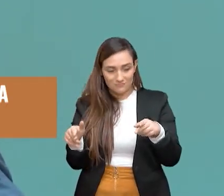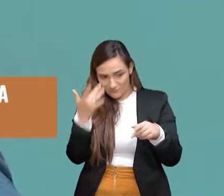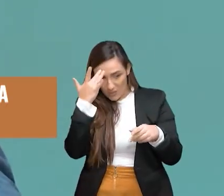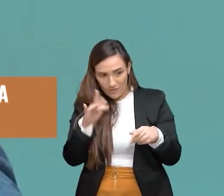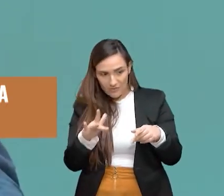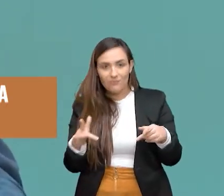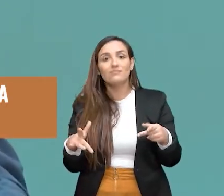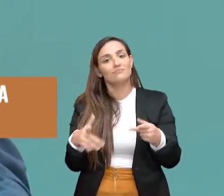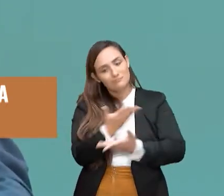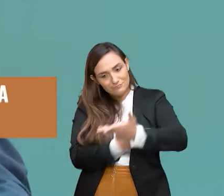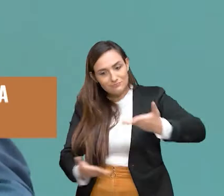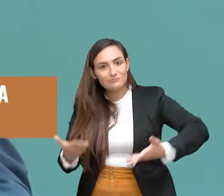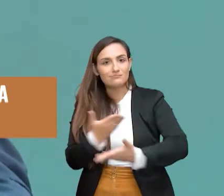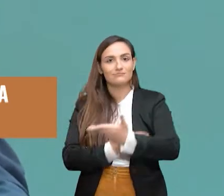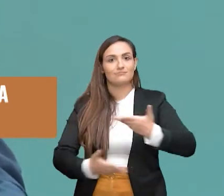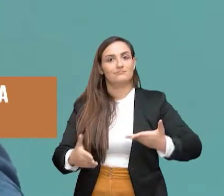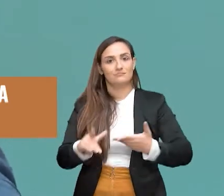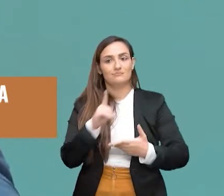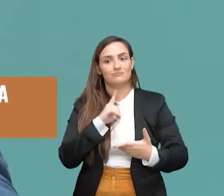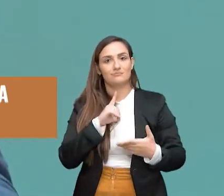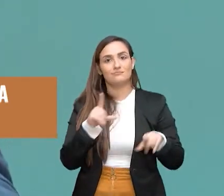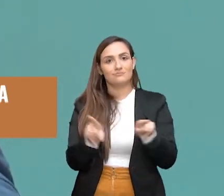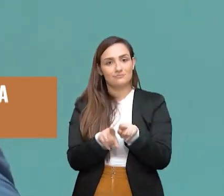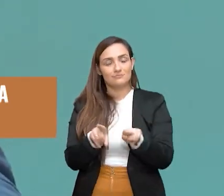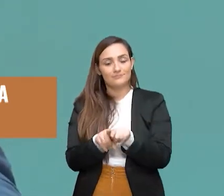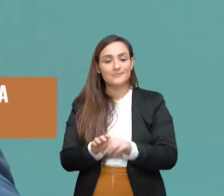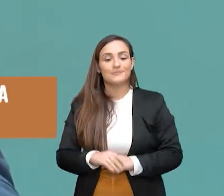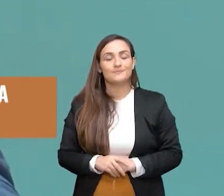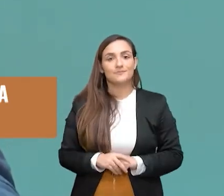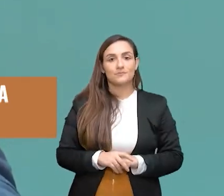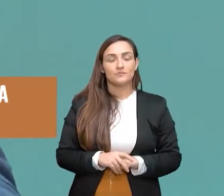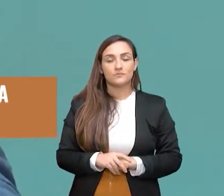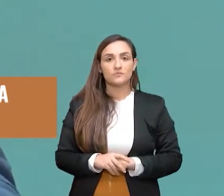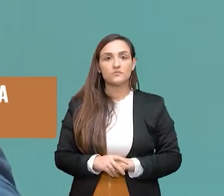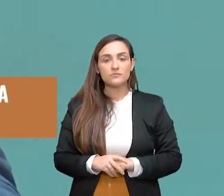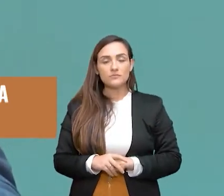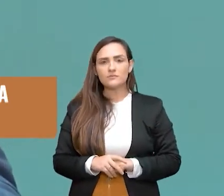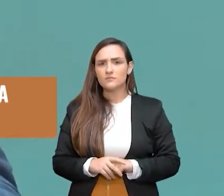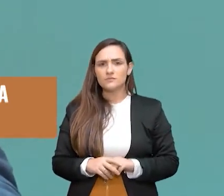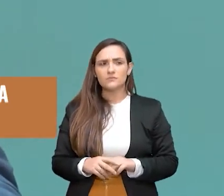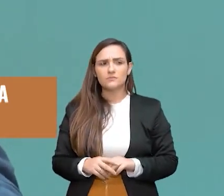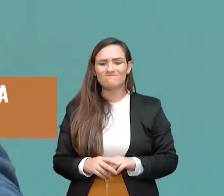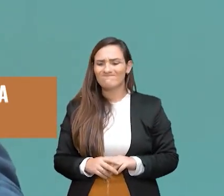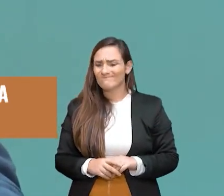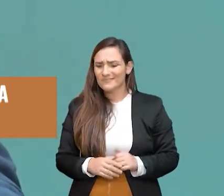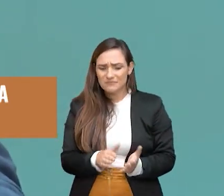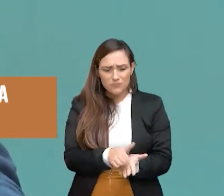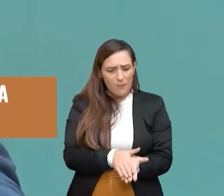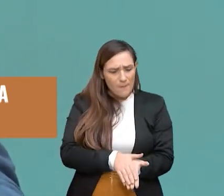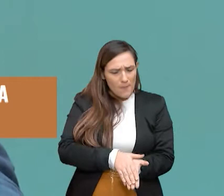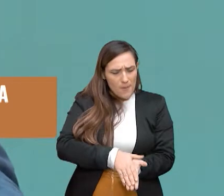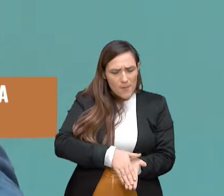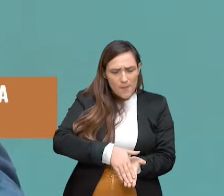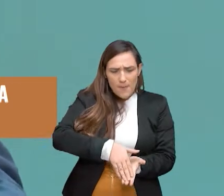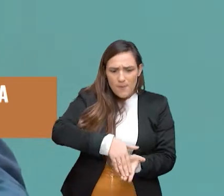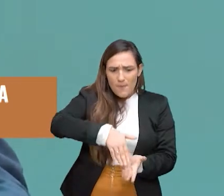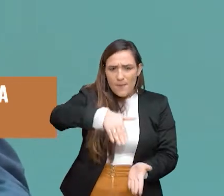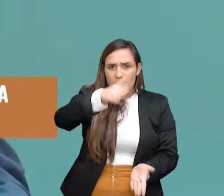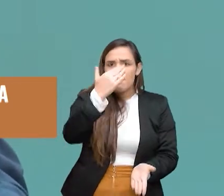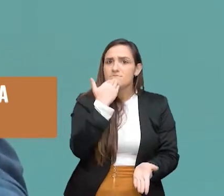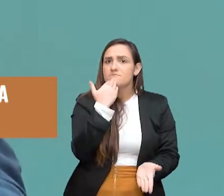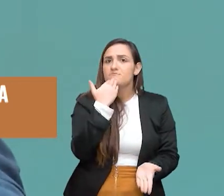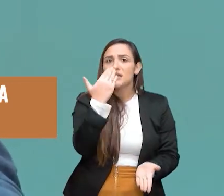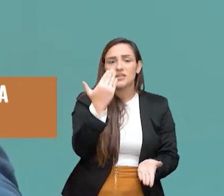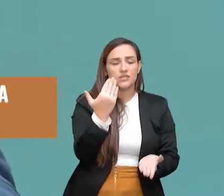isso é importante. Além disso, o NAI ele tem também um grande banco de